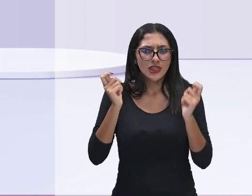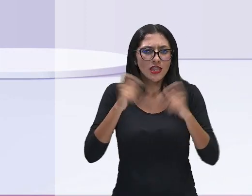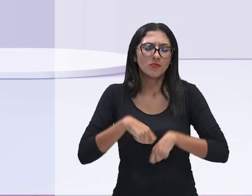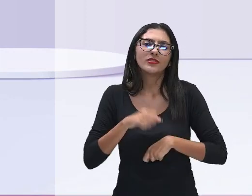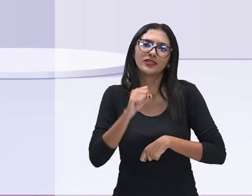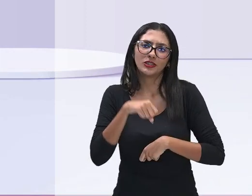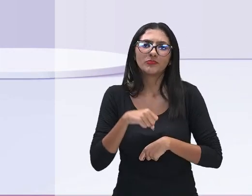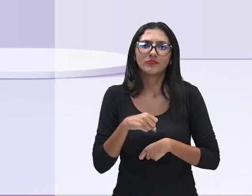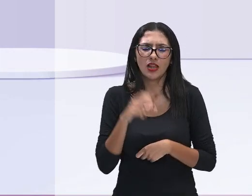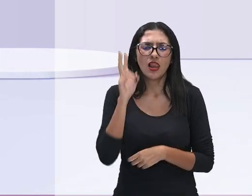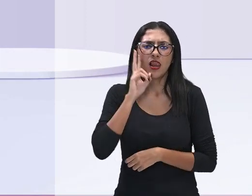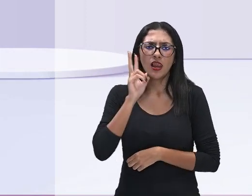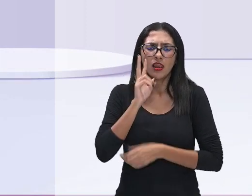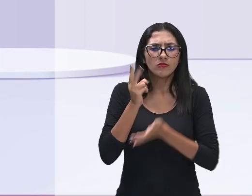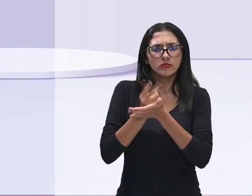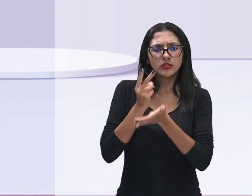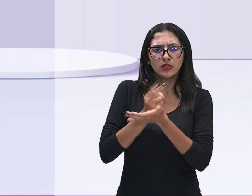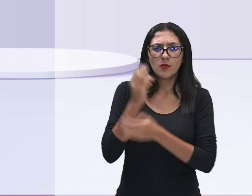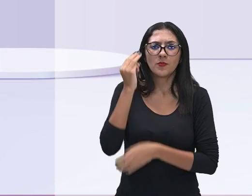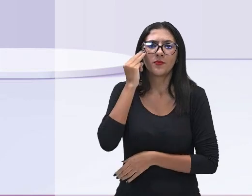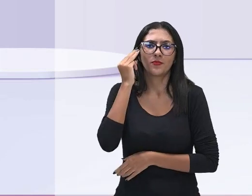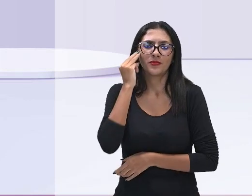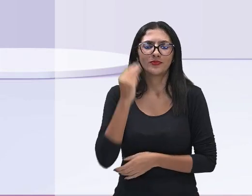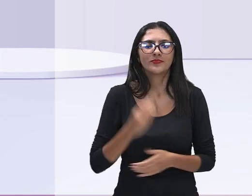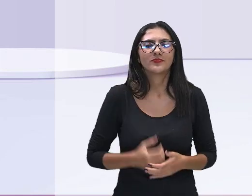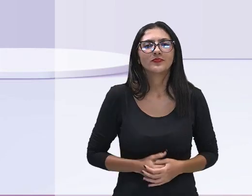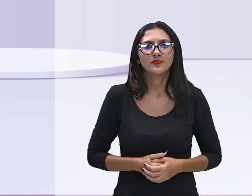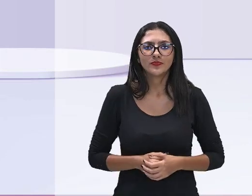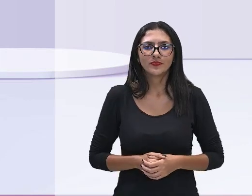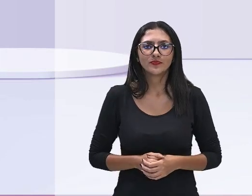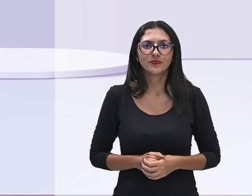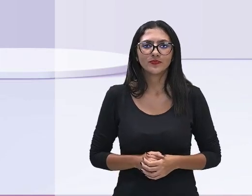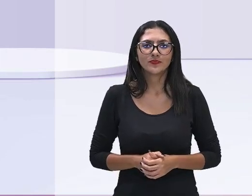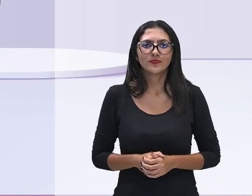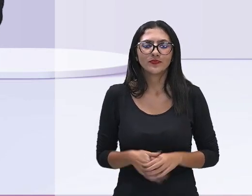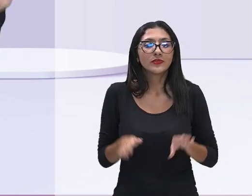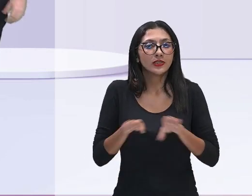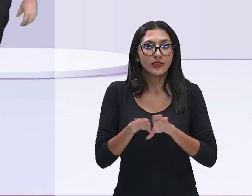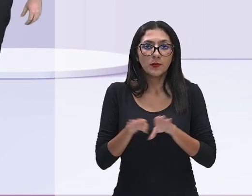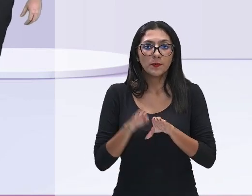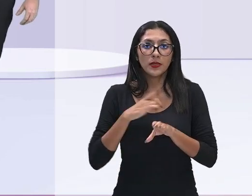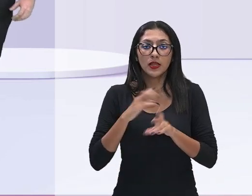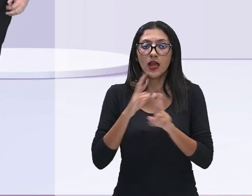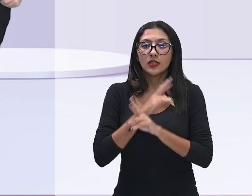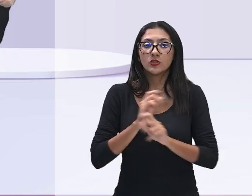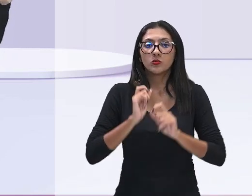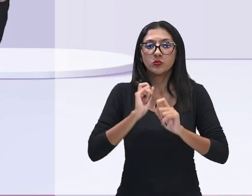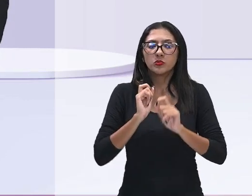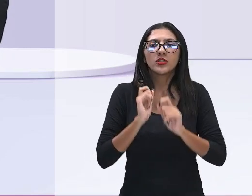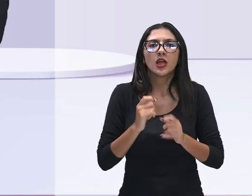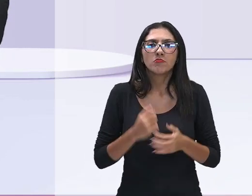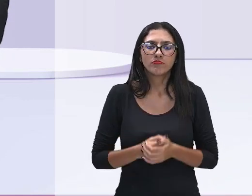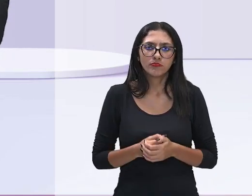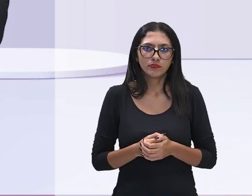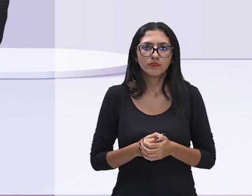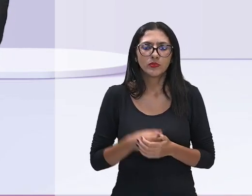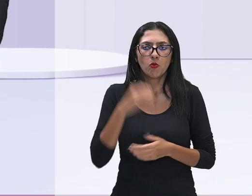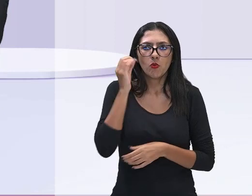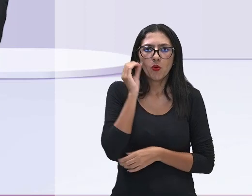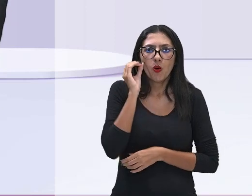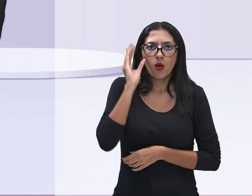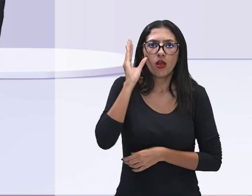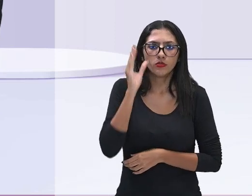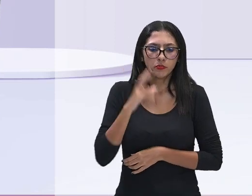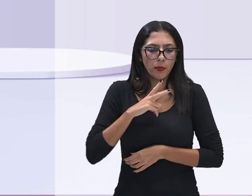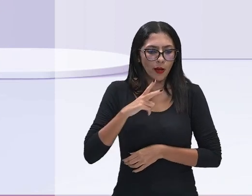lembre-se muito bem disso, tá? Também tem a questão, turma, do autoconhecimento. É importante